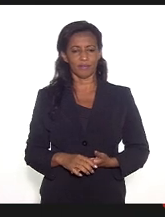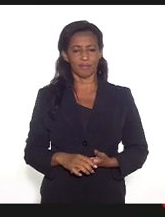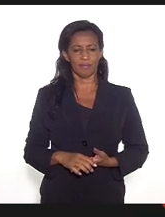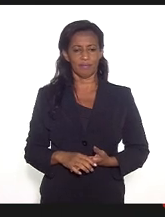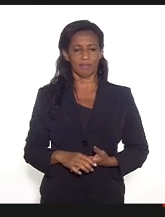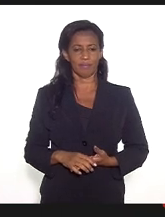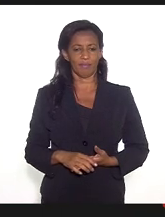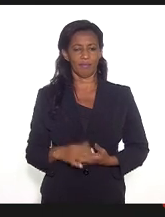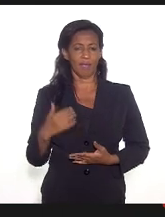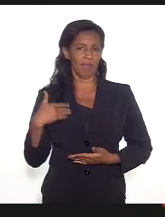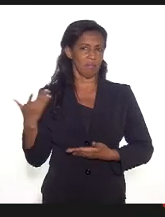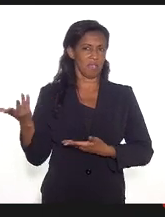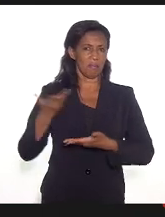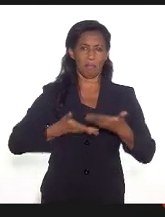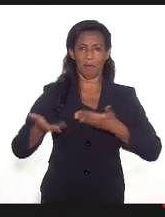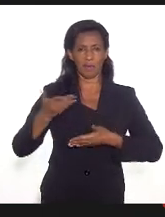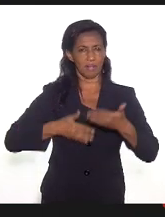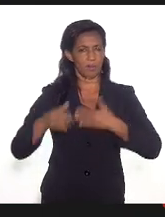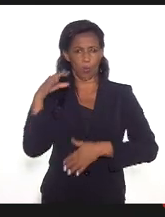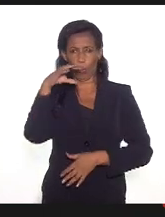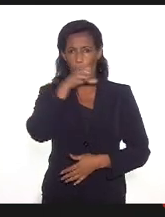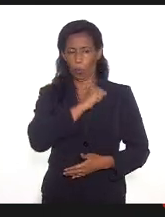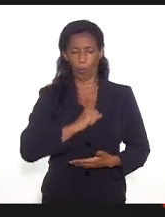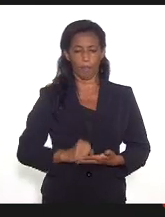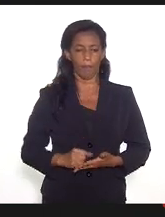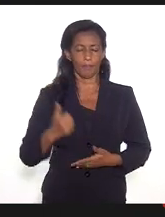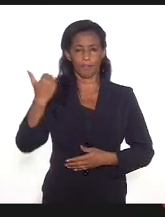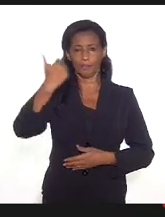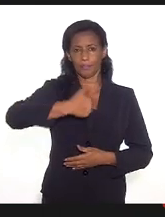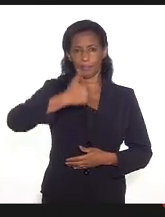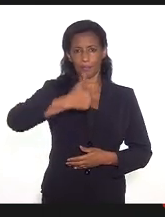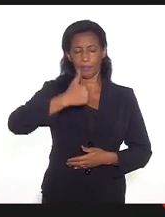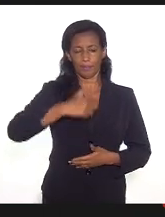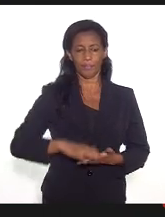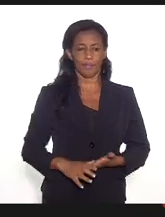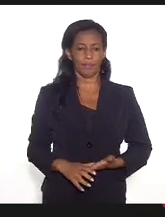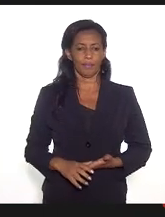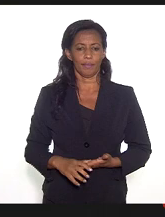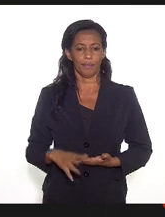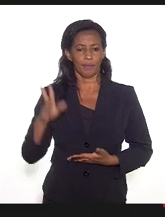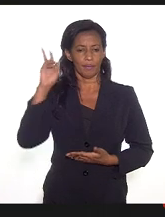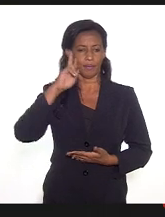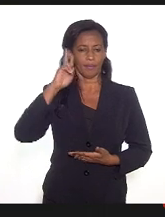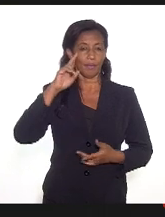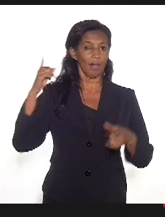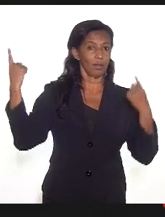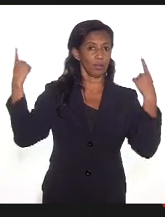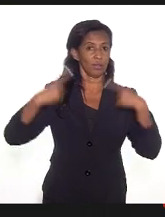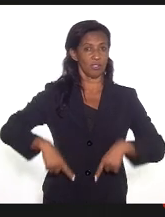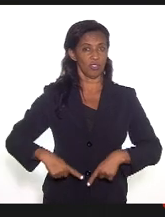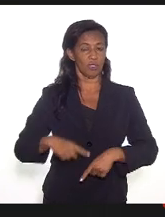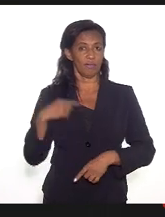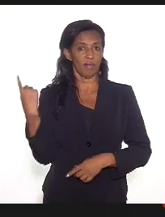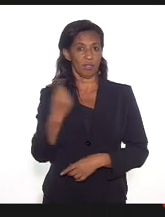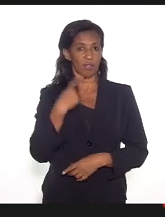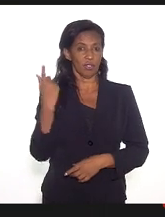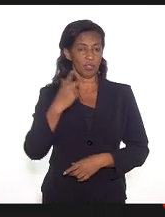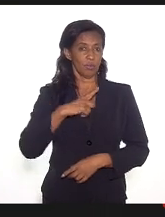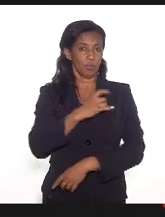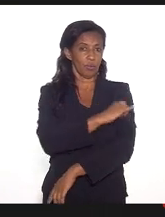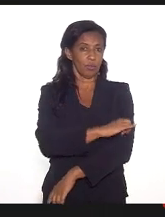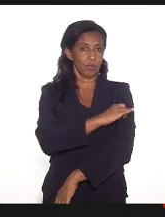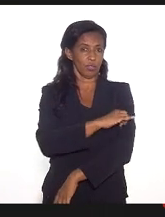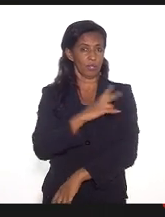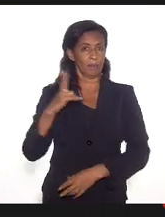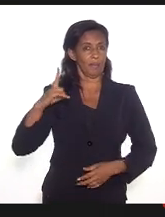A minha participação é muito breve. Primeiro, remeter a todos esse desafio que nós temos no Rio de Janeiro,